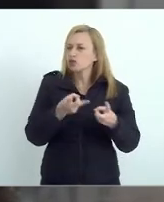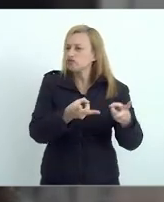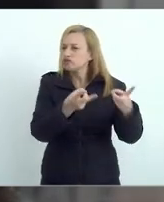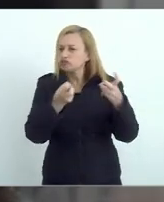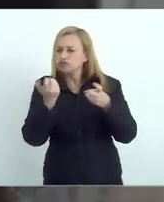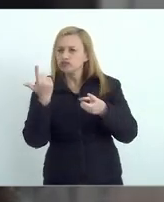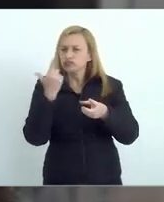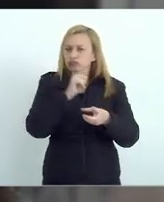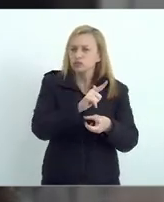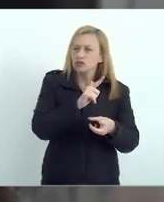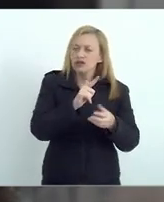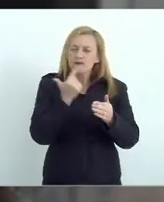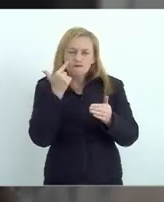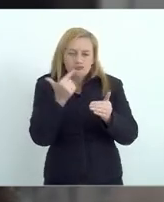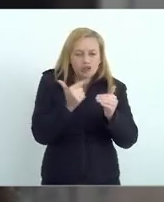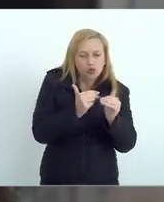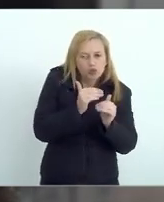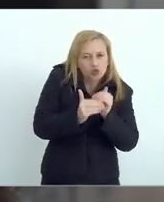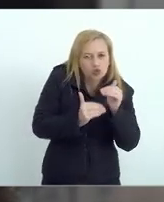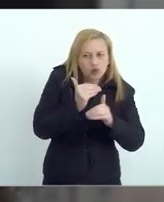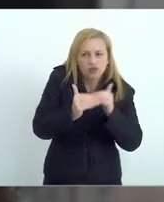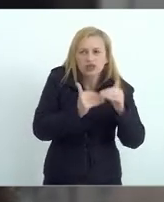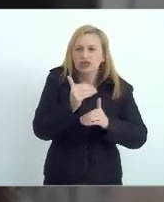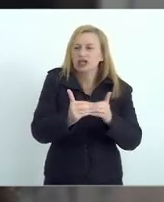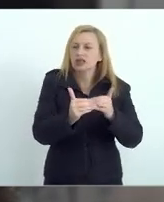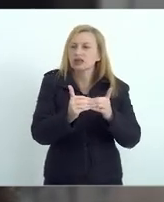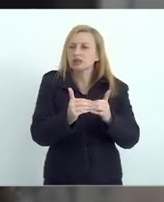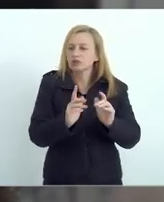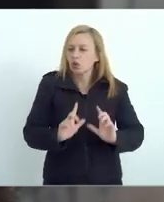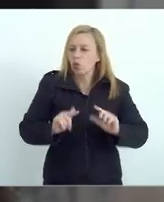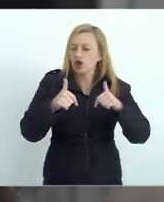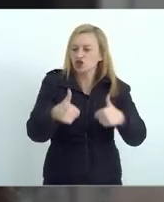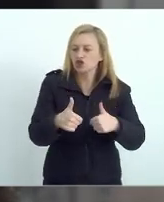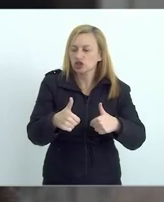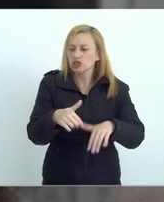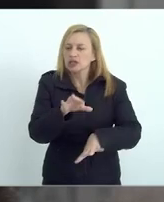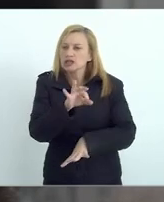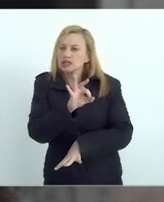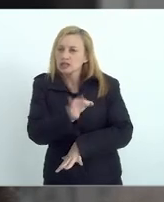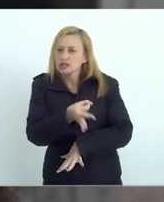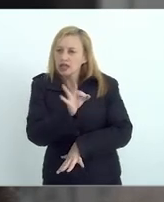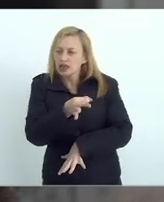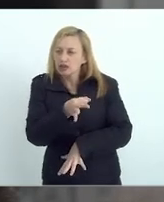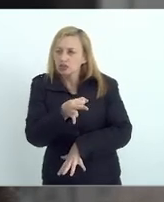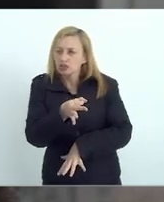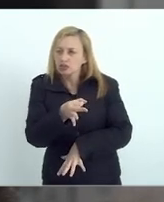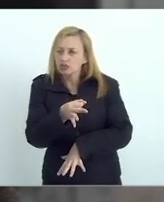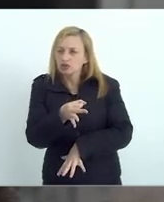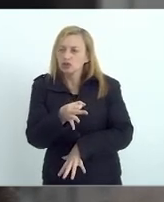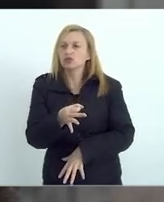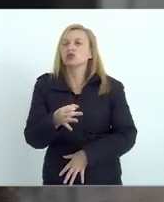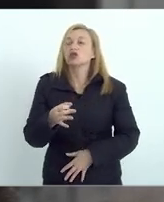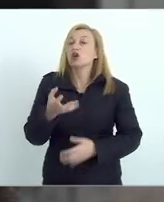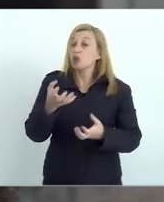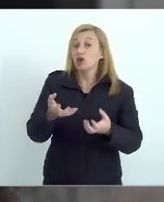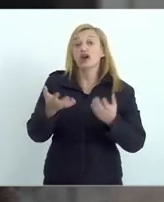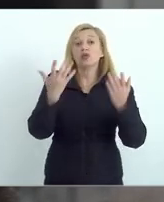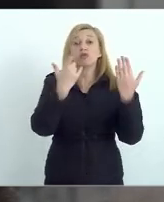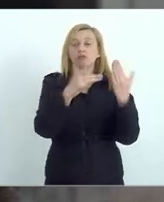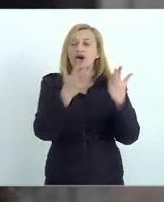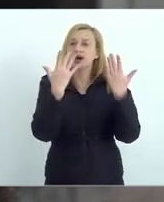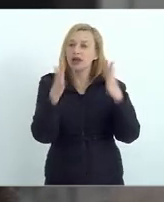identificar os processos até mesmo pela atuação constante dos candidatos eu pego